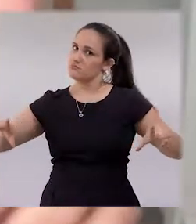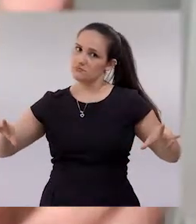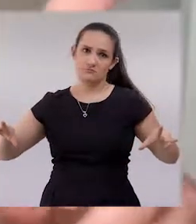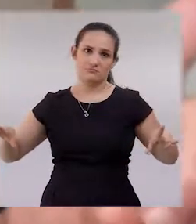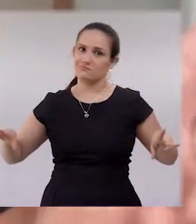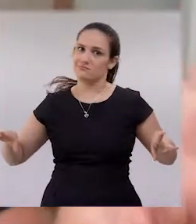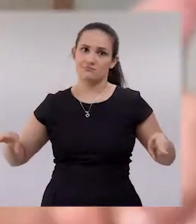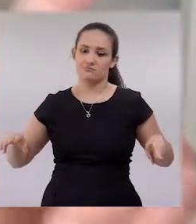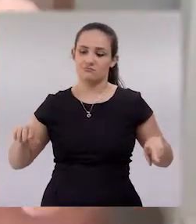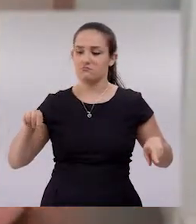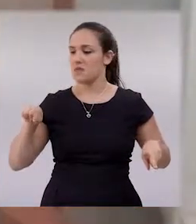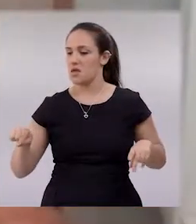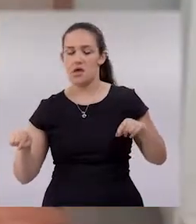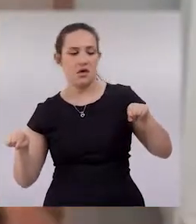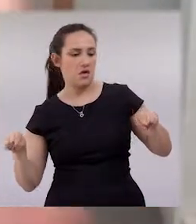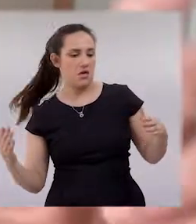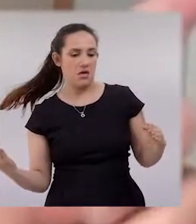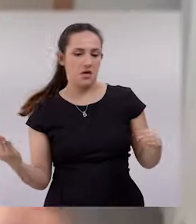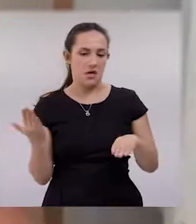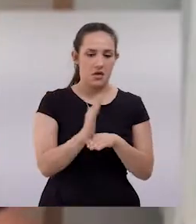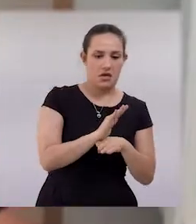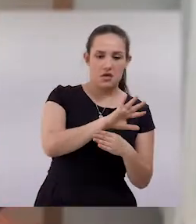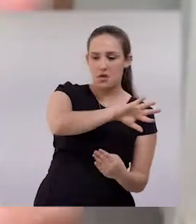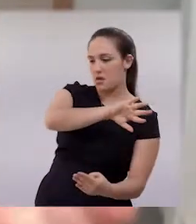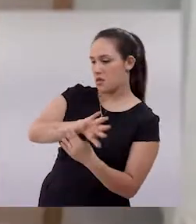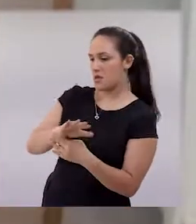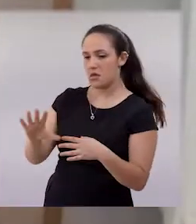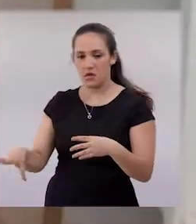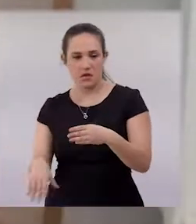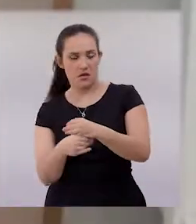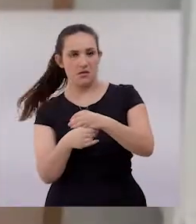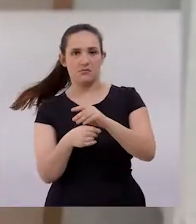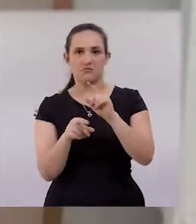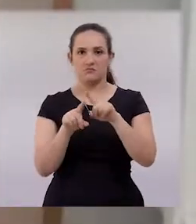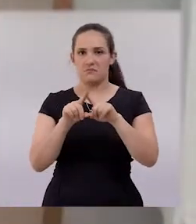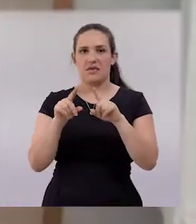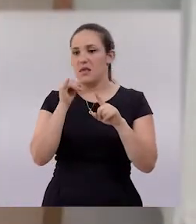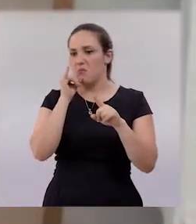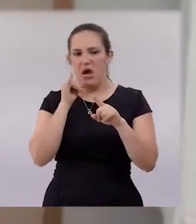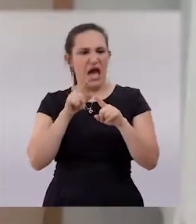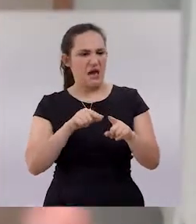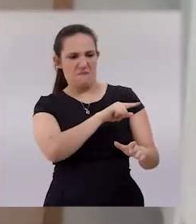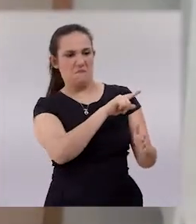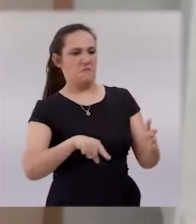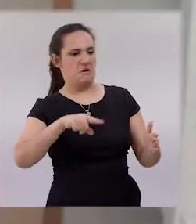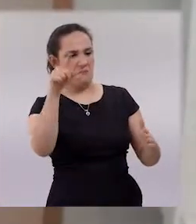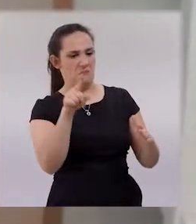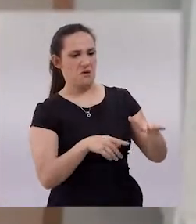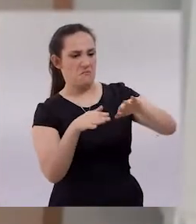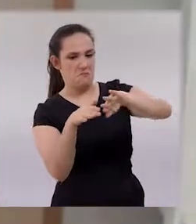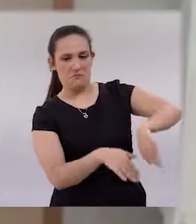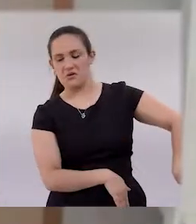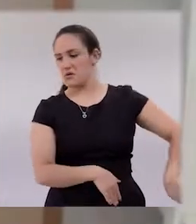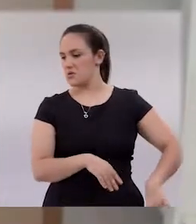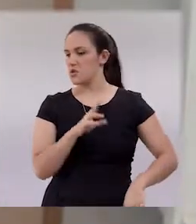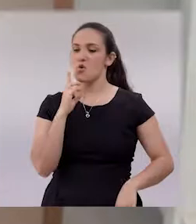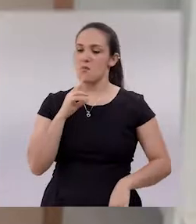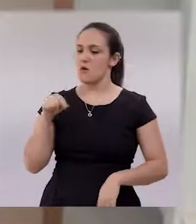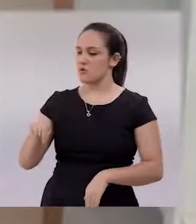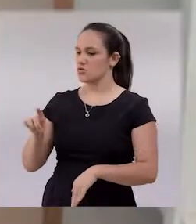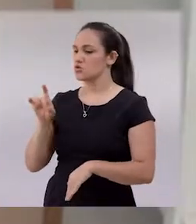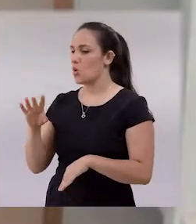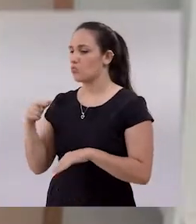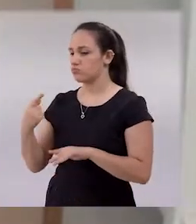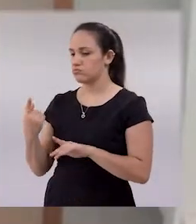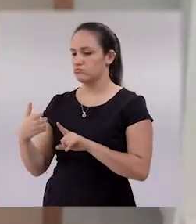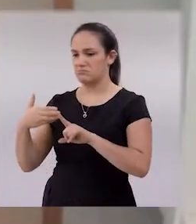verdade, uma complementa a outra e a gente não vai viver num mundo onde só existe a